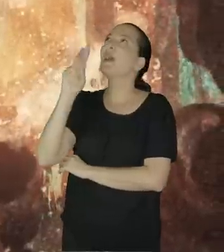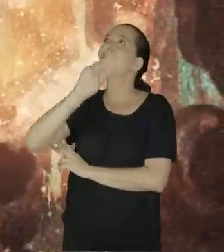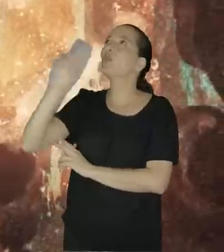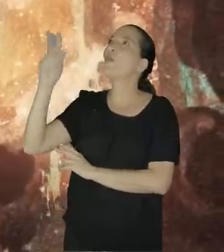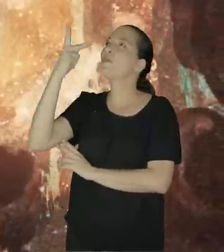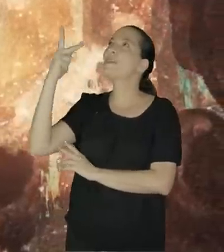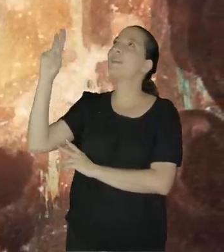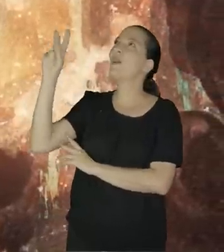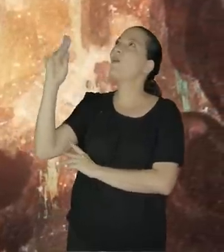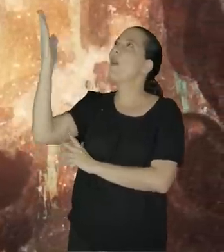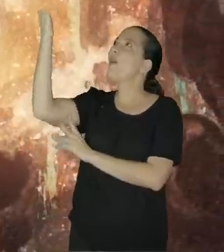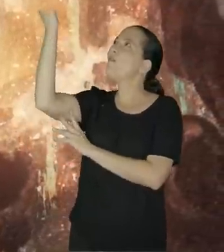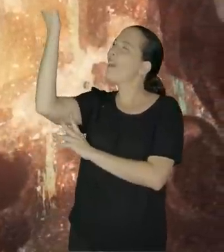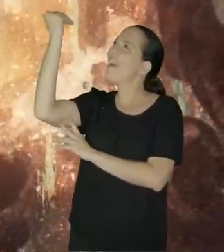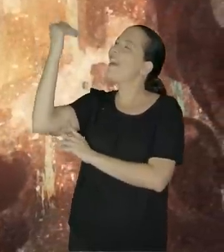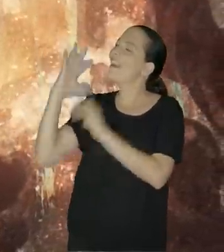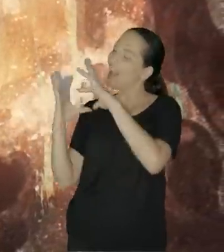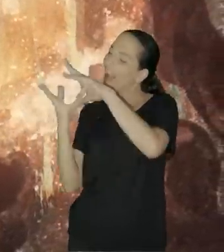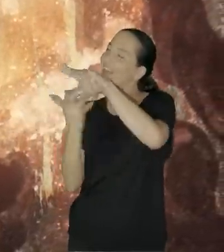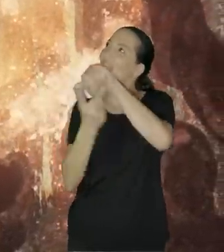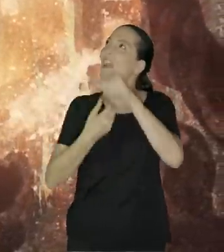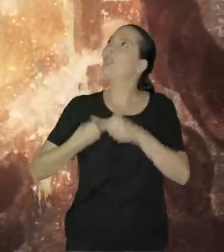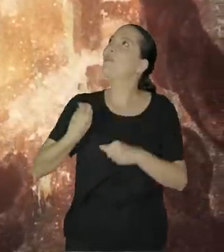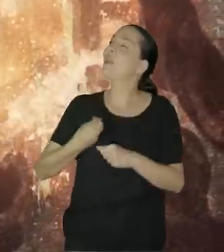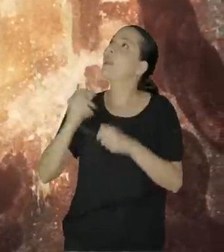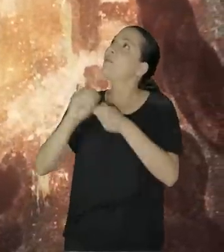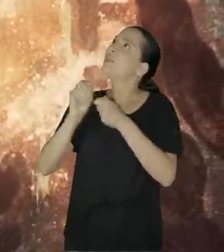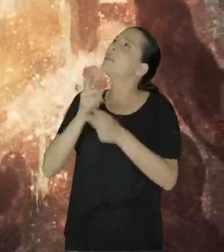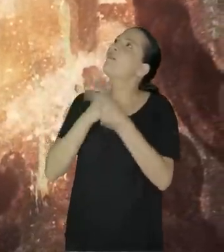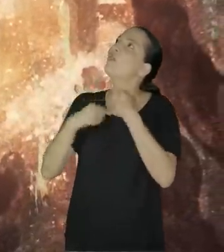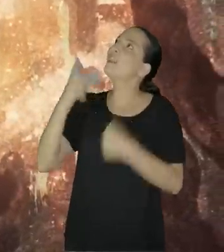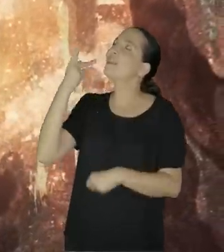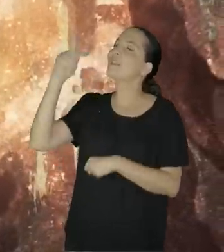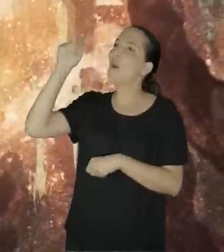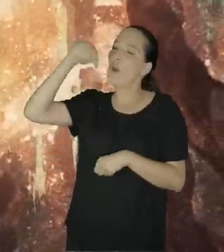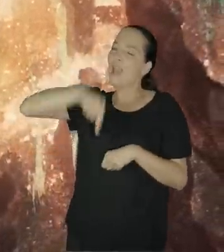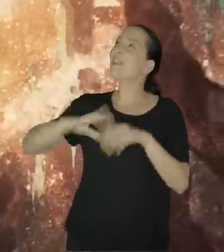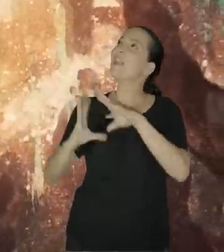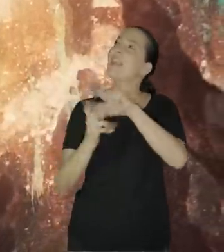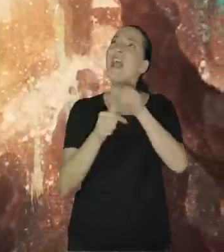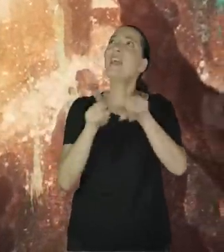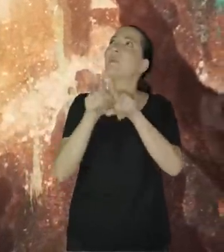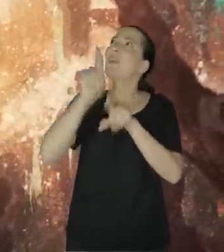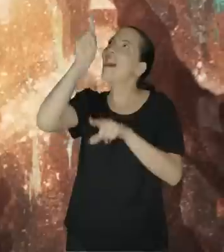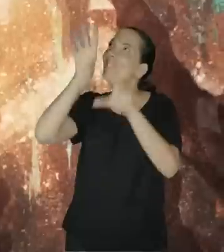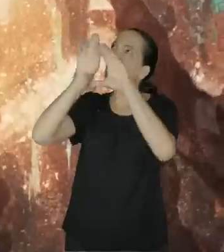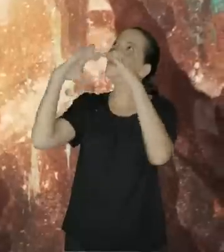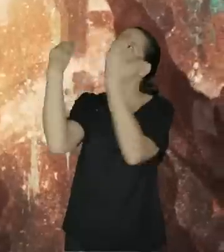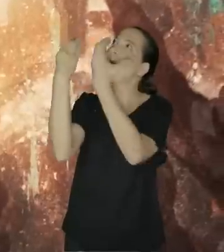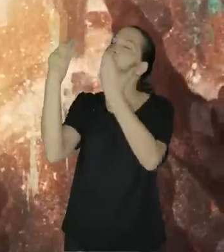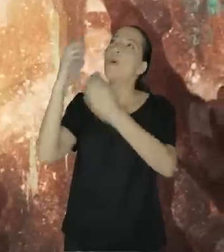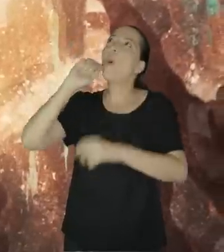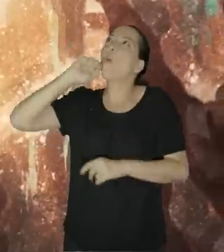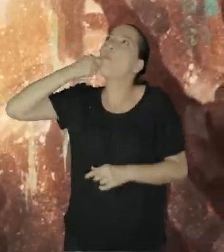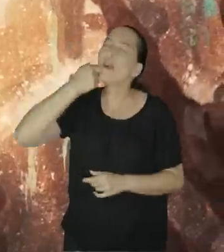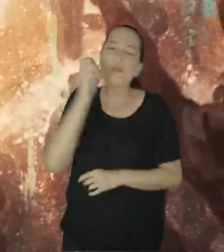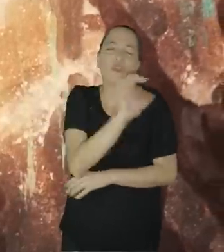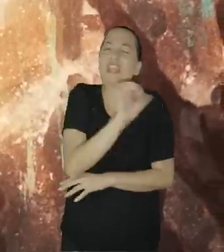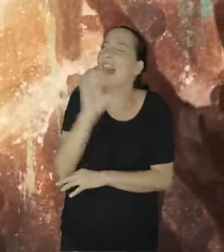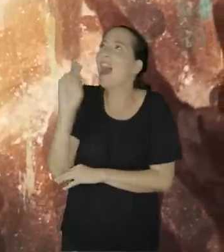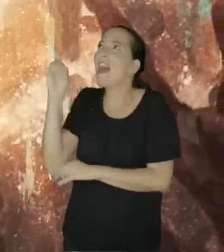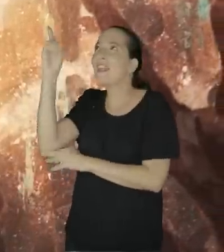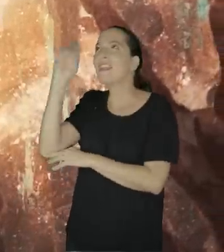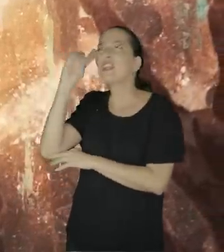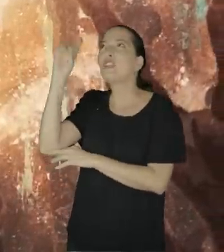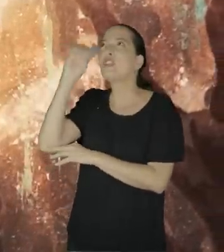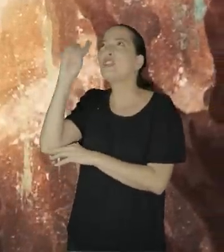feita a vossa vontade, assim na terra como no céu. O pão nosso de cada dia nos dai hoje.